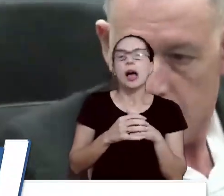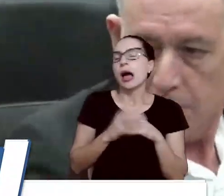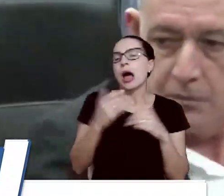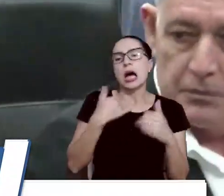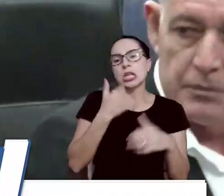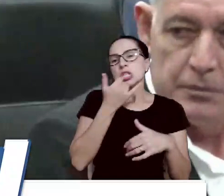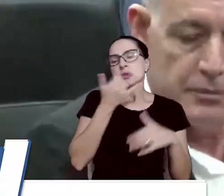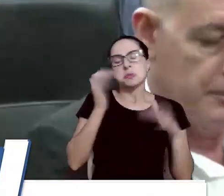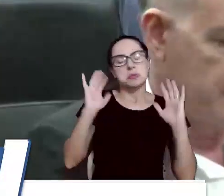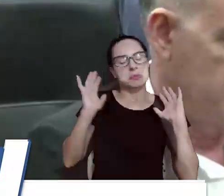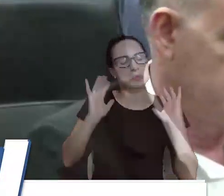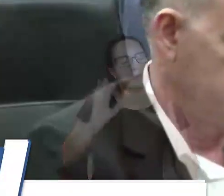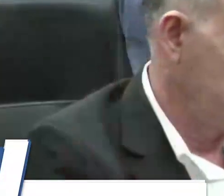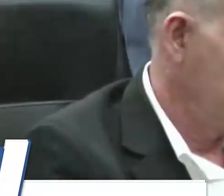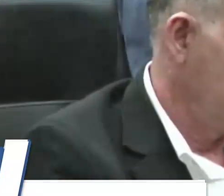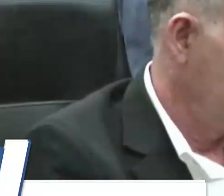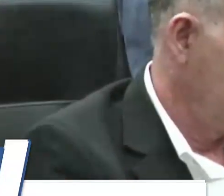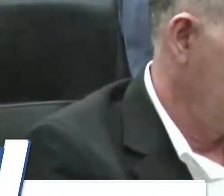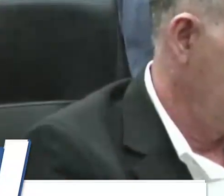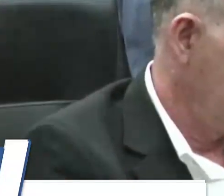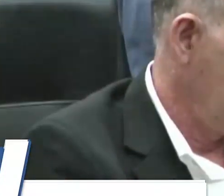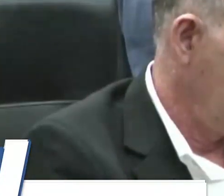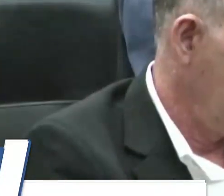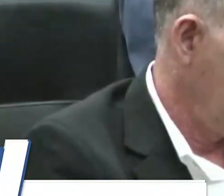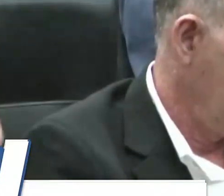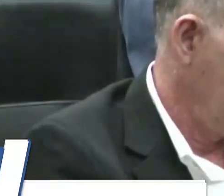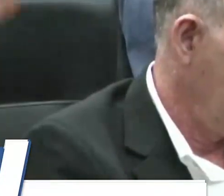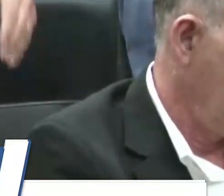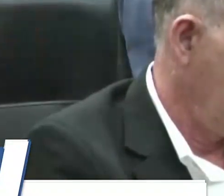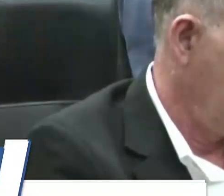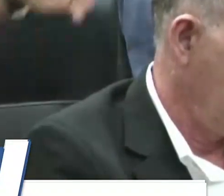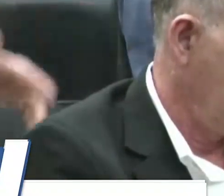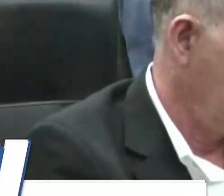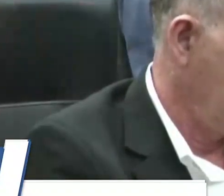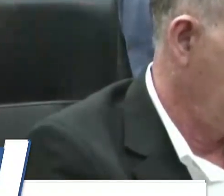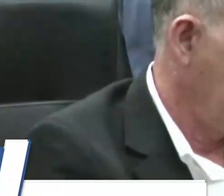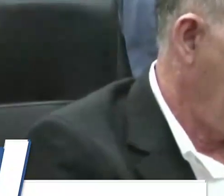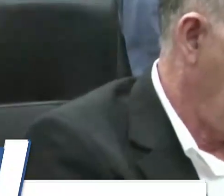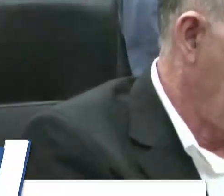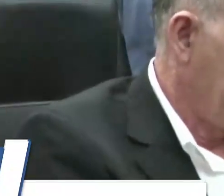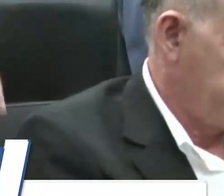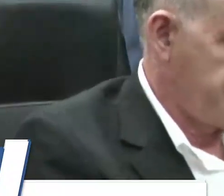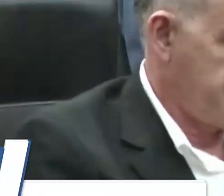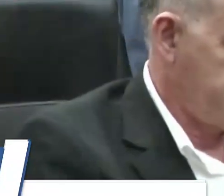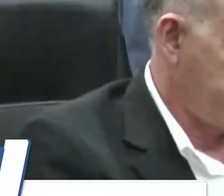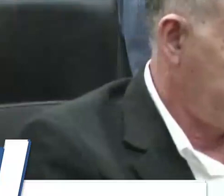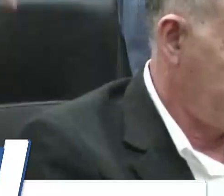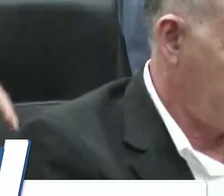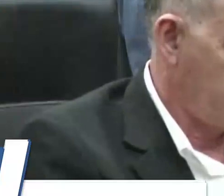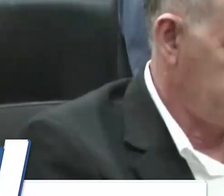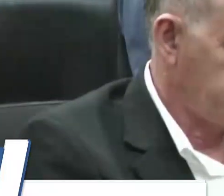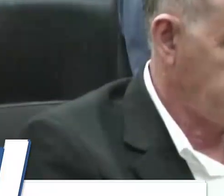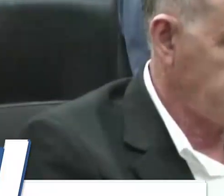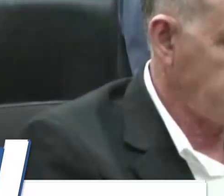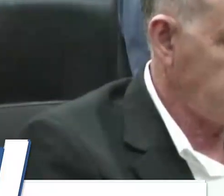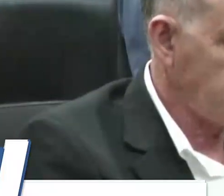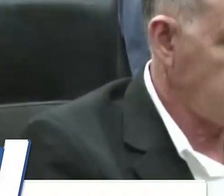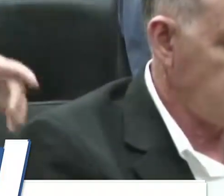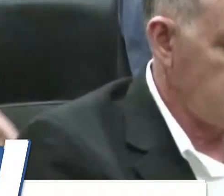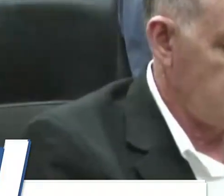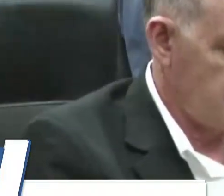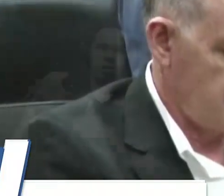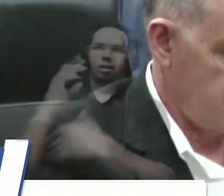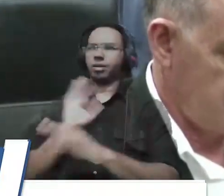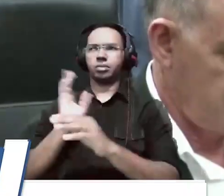cumbuca. Mas como que eu não ponho a mão nessa cumbuca se eu sou o prefeito da cidade? Não, isso aí é muito enrolado, eu não vou colocar a mão. Eu